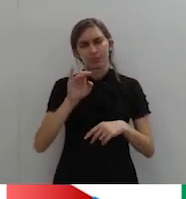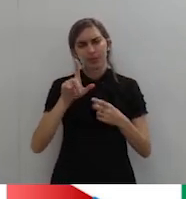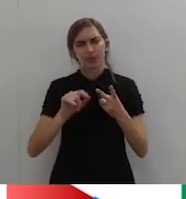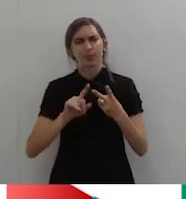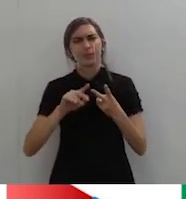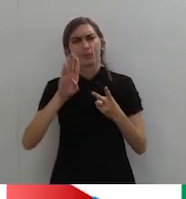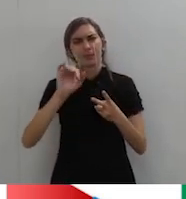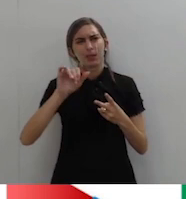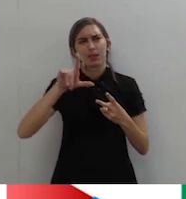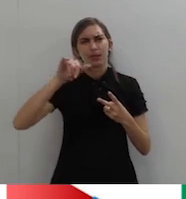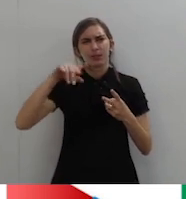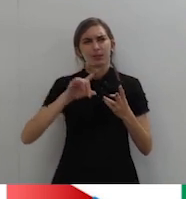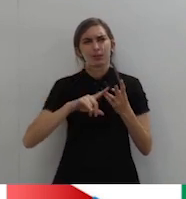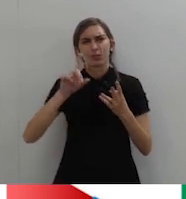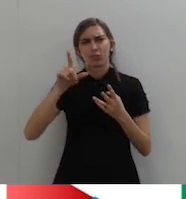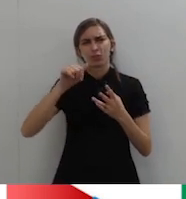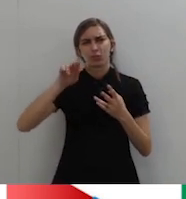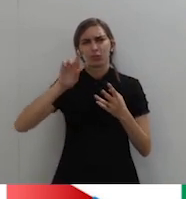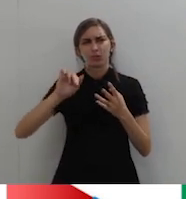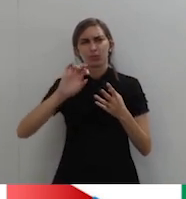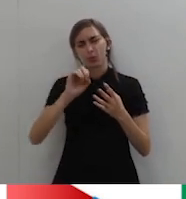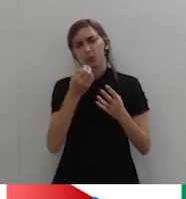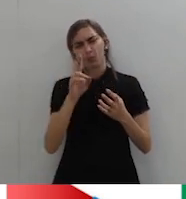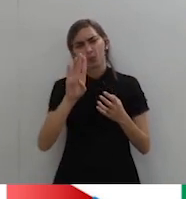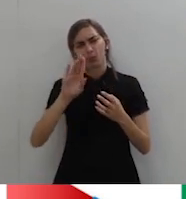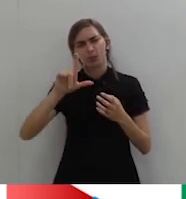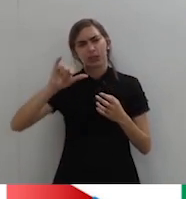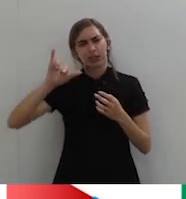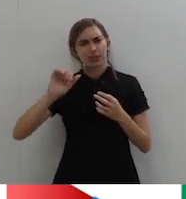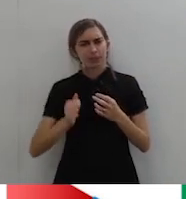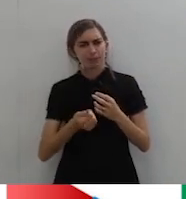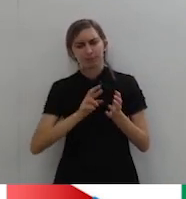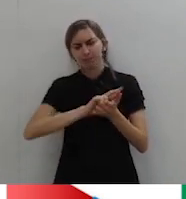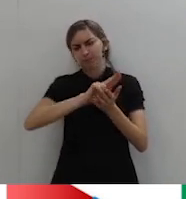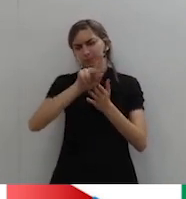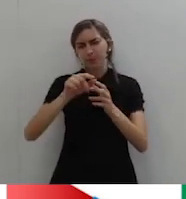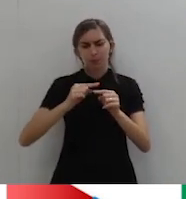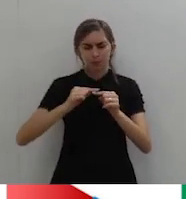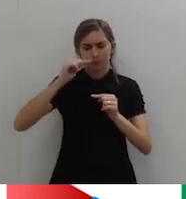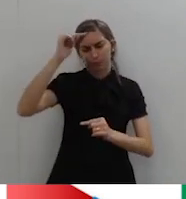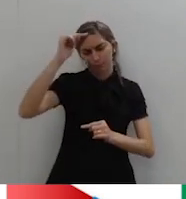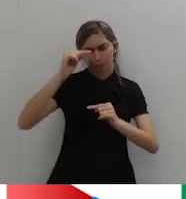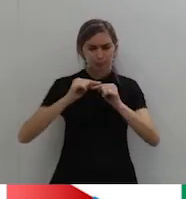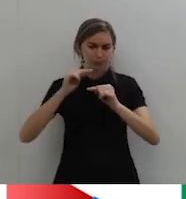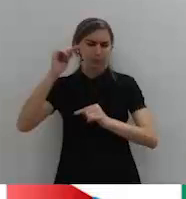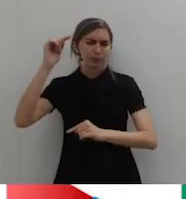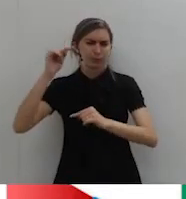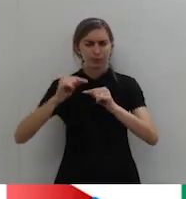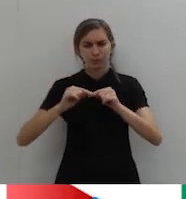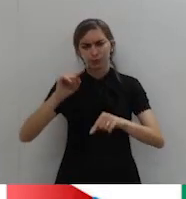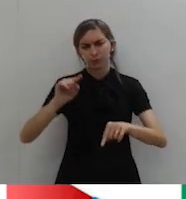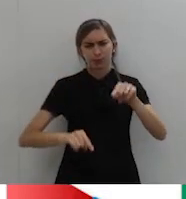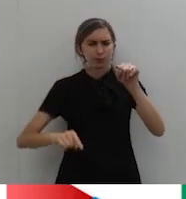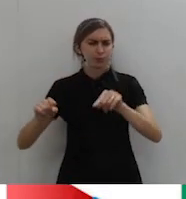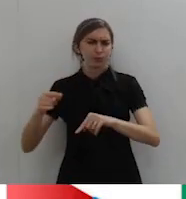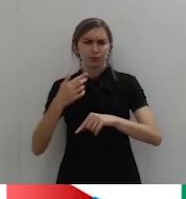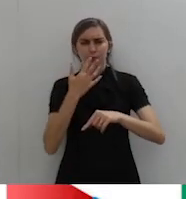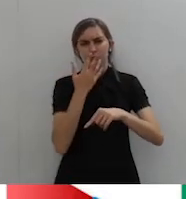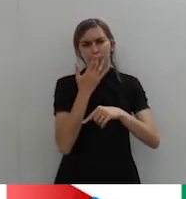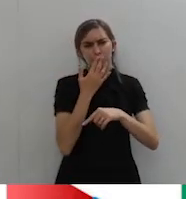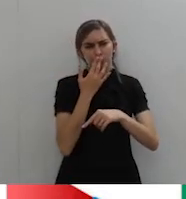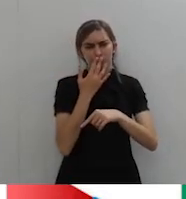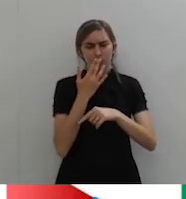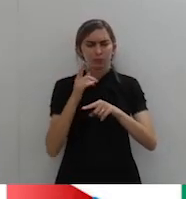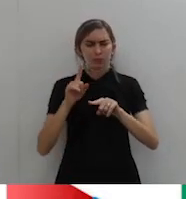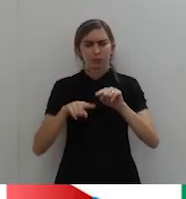bila, de berlinde, de chimbra ou bulica. E ela também pode variar de tamanho, né? Pode variar de cor e